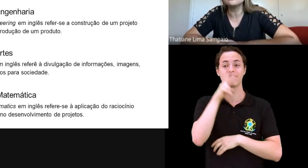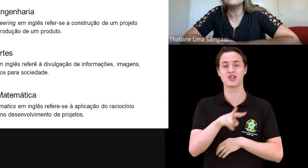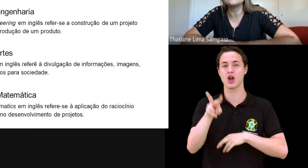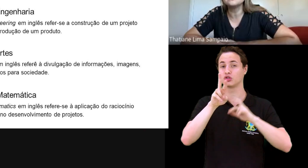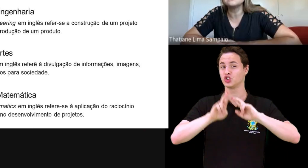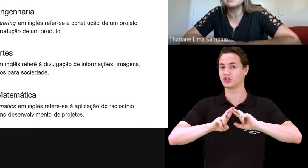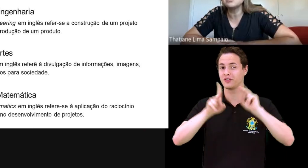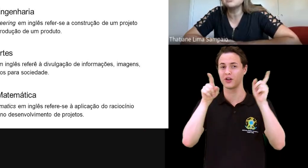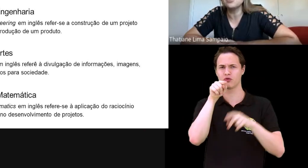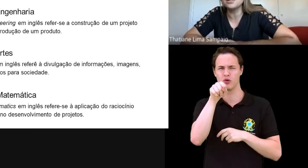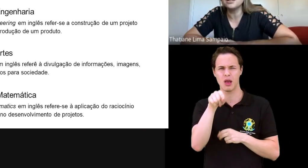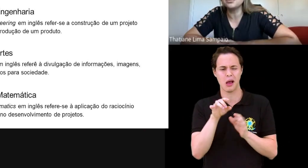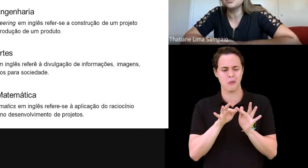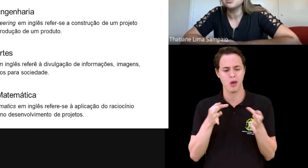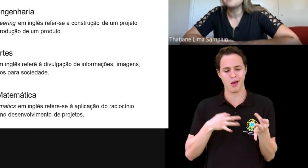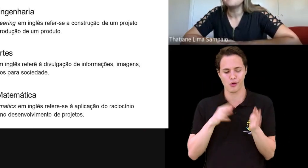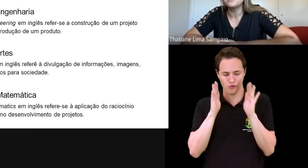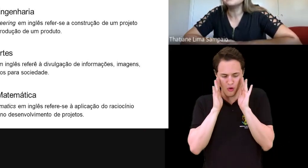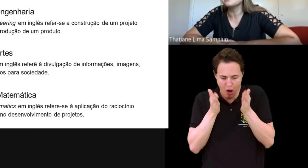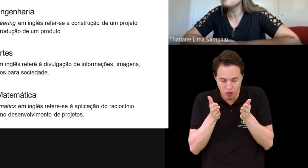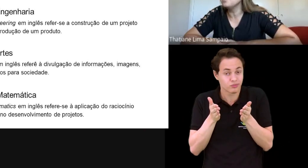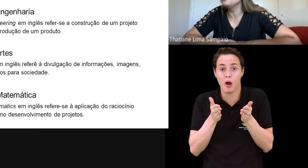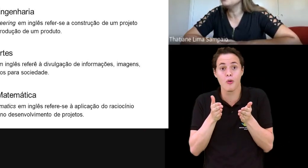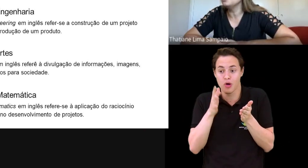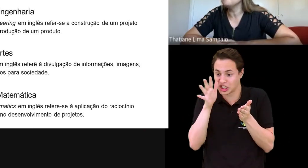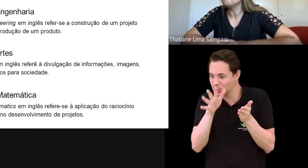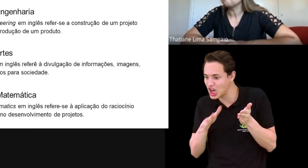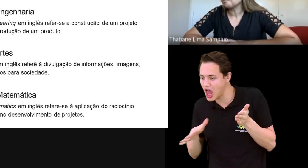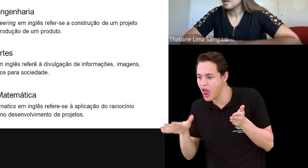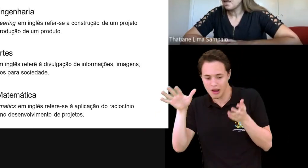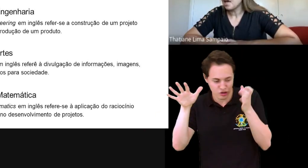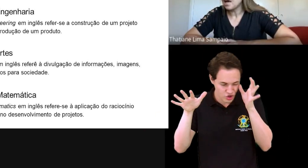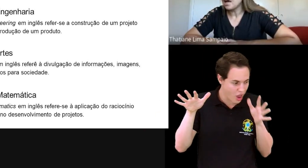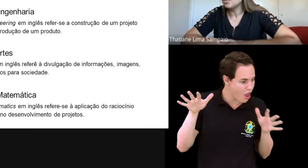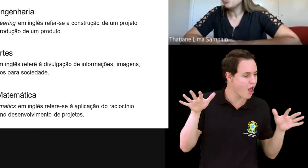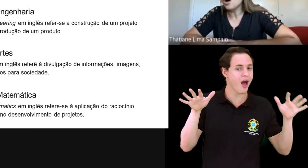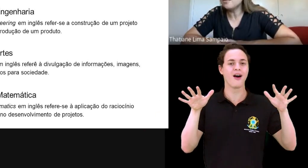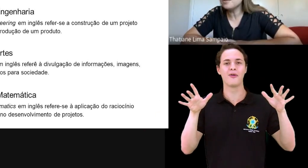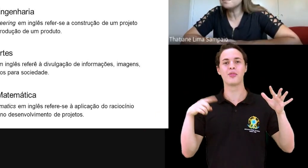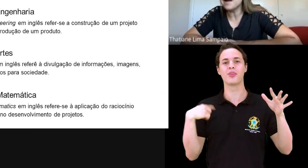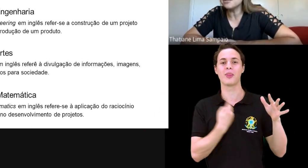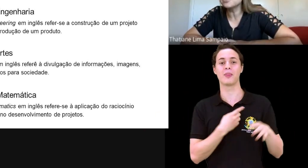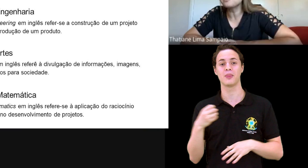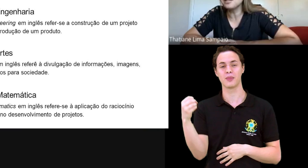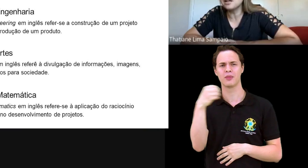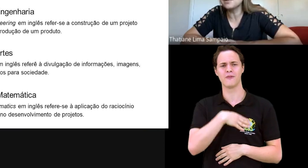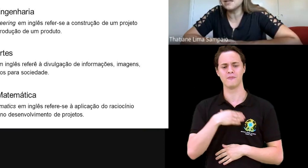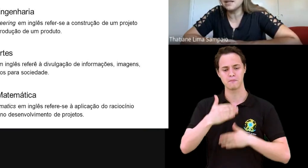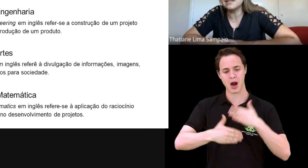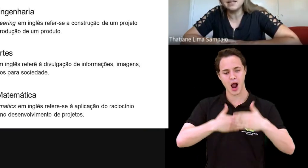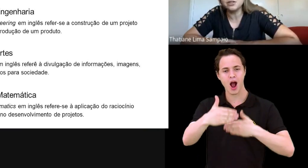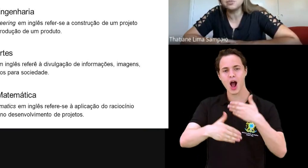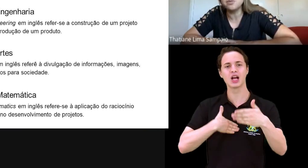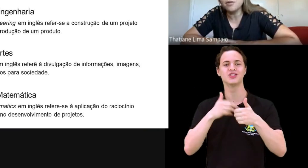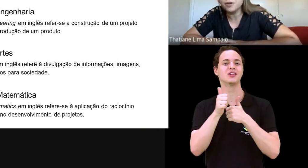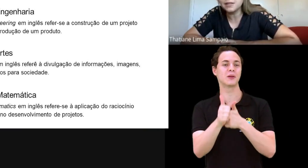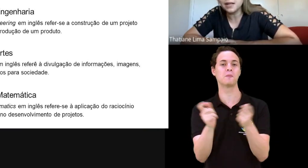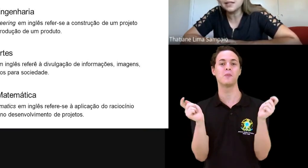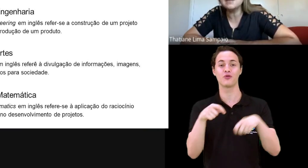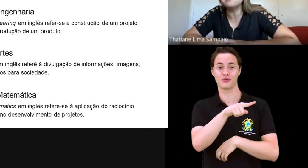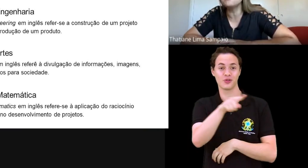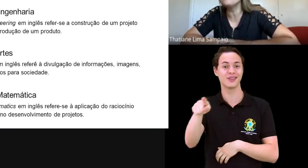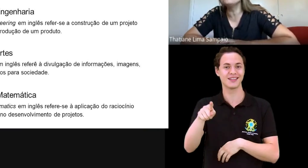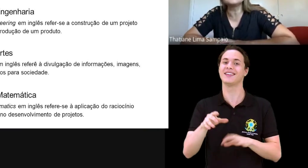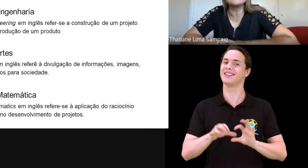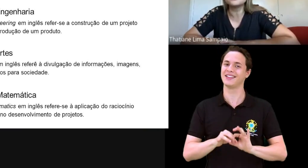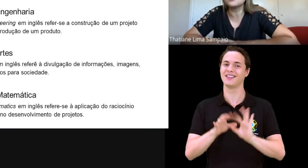só do que vocês estão explorando, mas também do que novos passos poderão ser seguidos por vocês